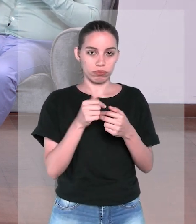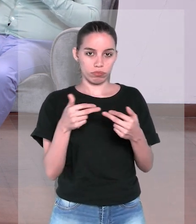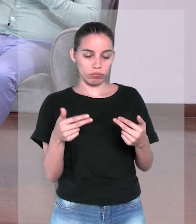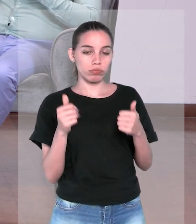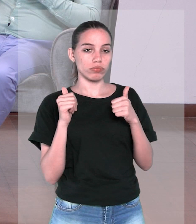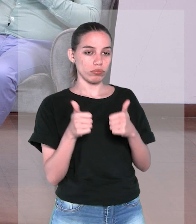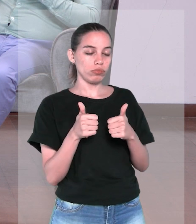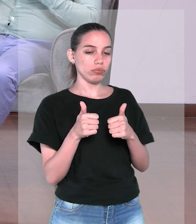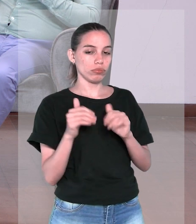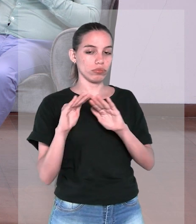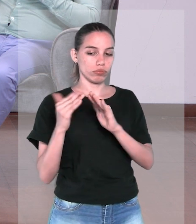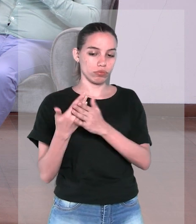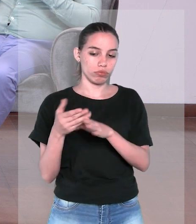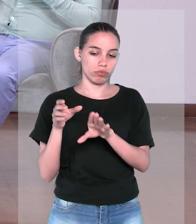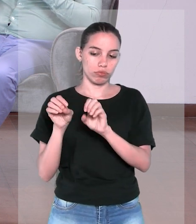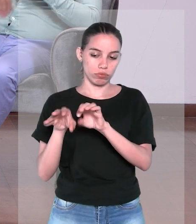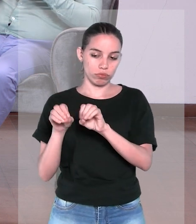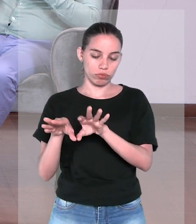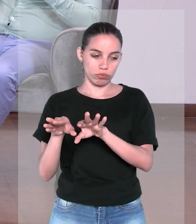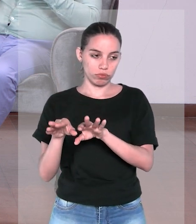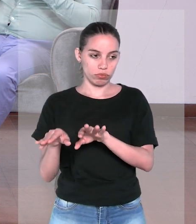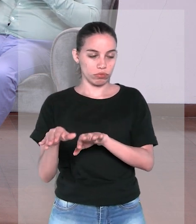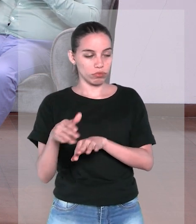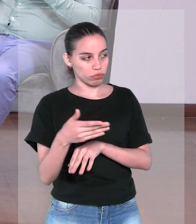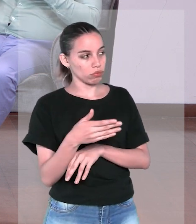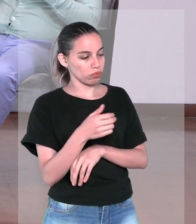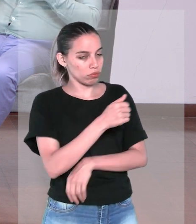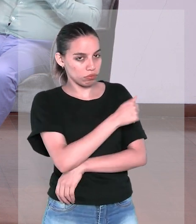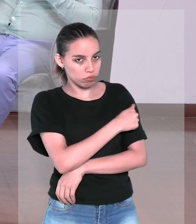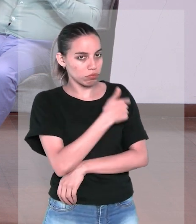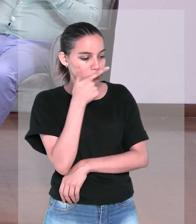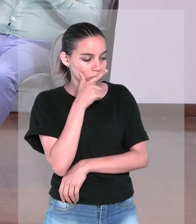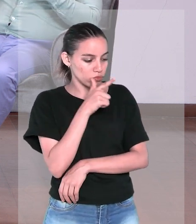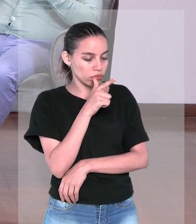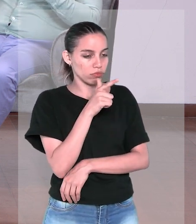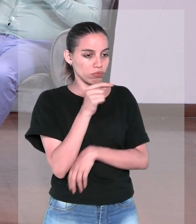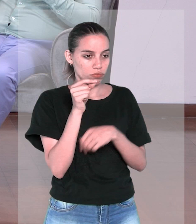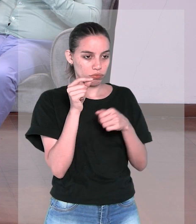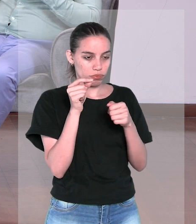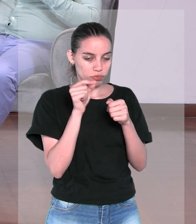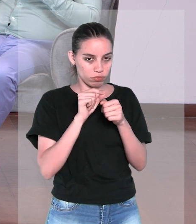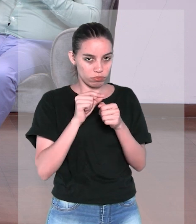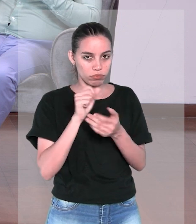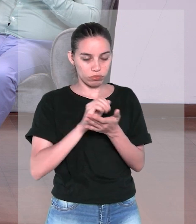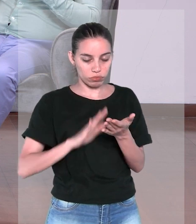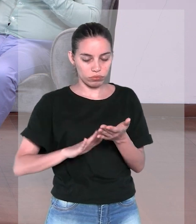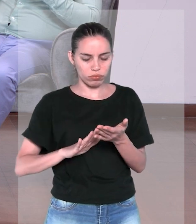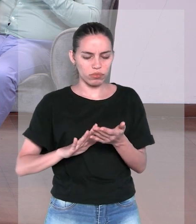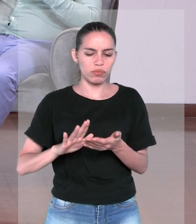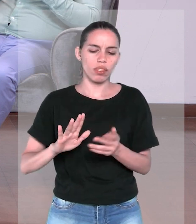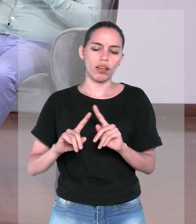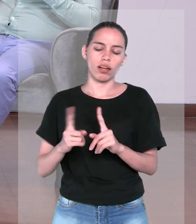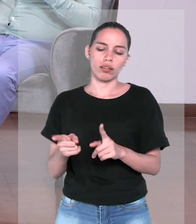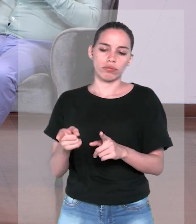meninos estavam adoecidos e adoecidas. Quer dizer, os meninos estavam adoecidos e as meninas adoecidas. Você não tinha, porque o boletim estava bem, né?